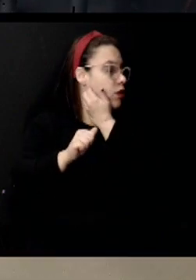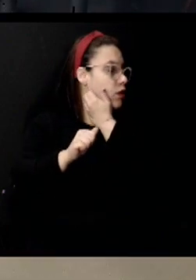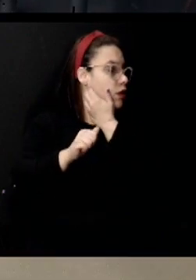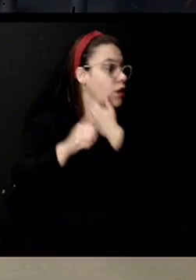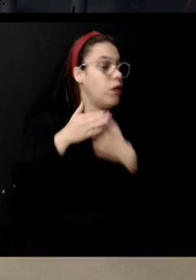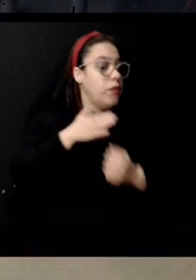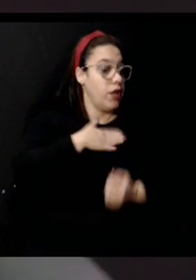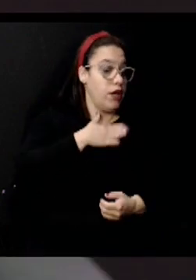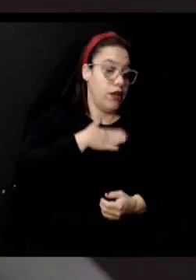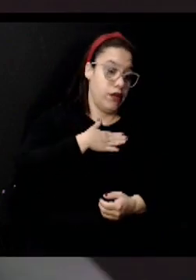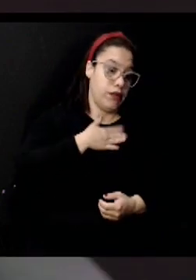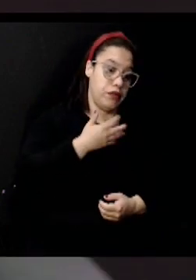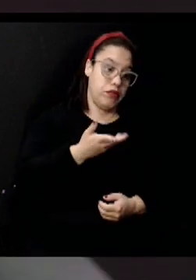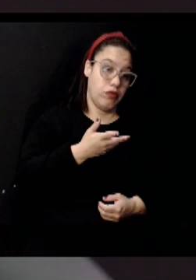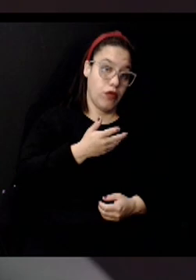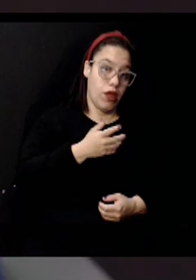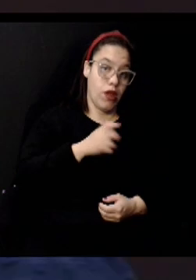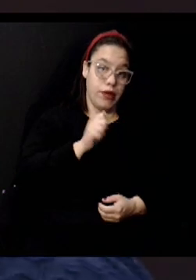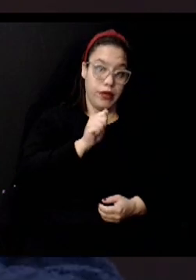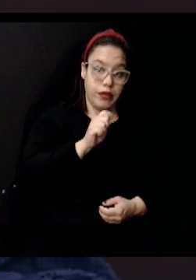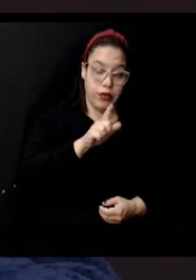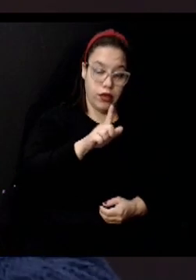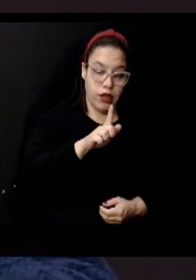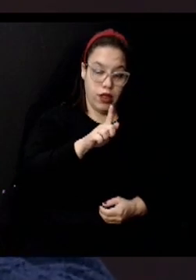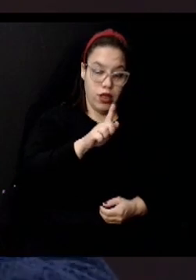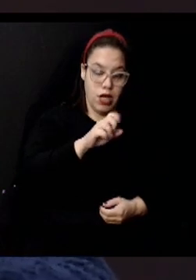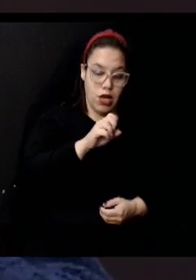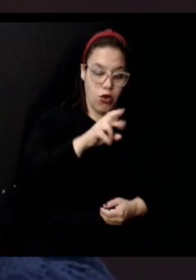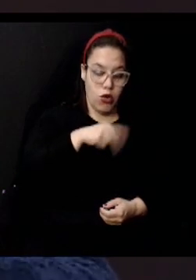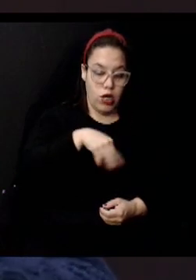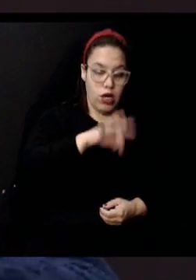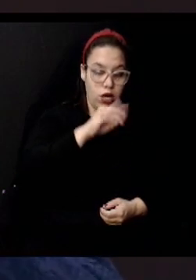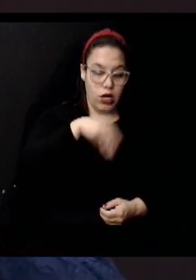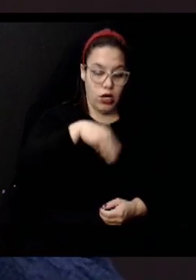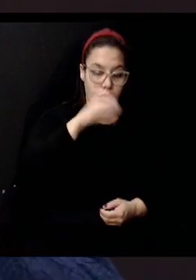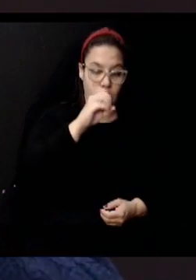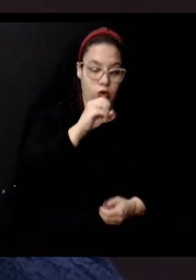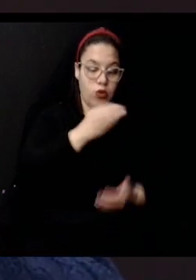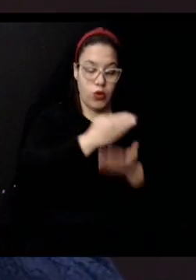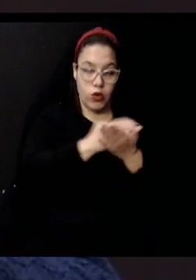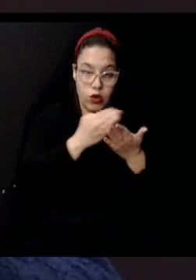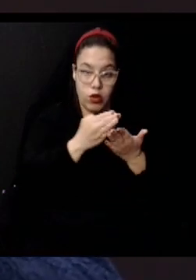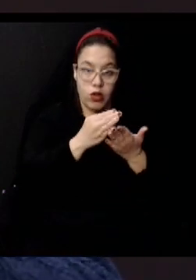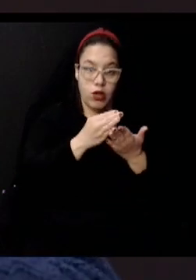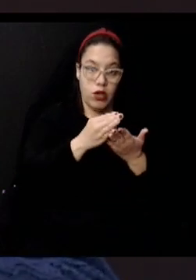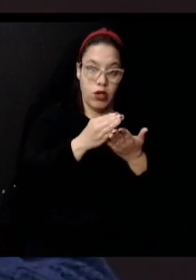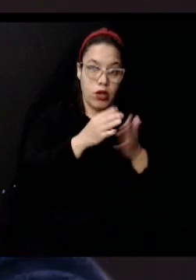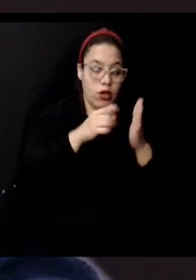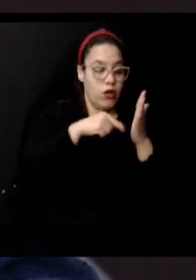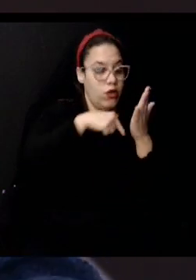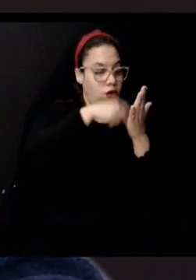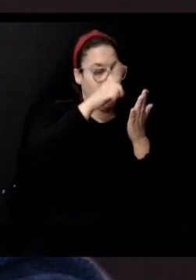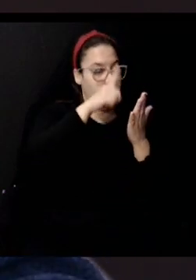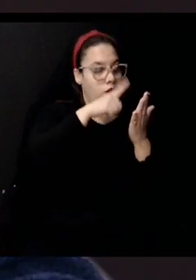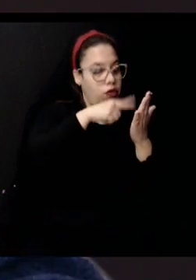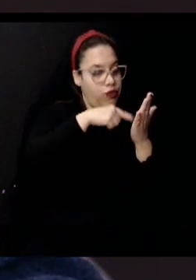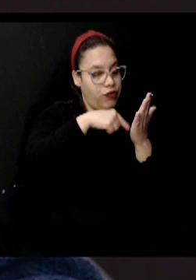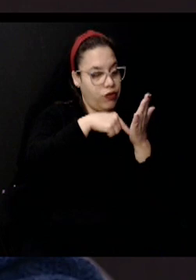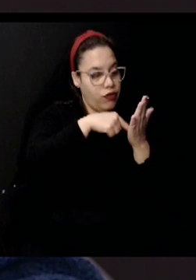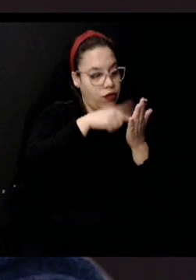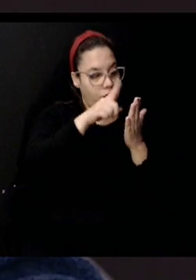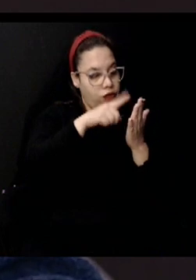questão do algoritmo também, a partir do momento, né, que você começa ali, tem a rolagem da desgraça, tem o termo até em inglês,